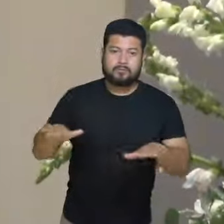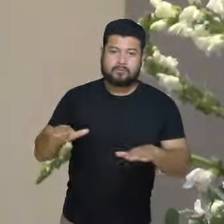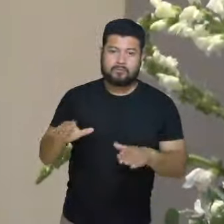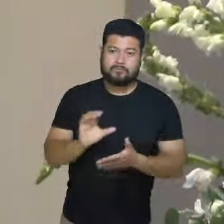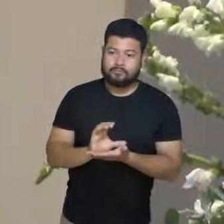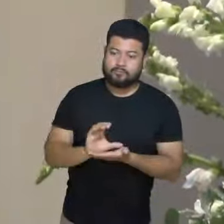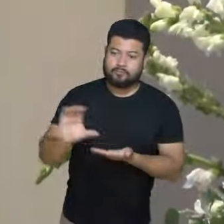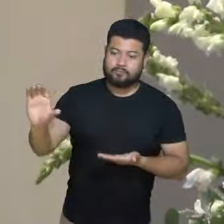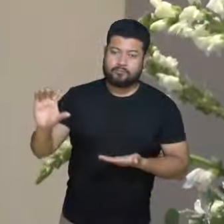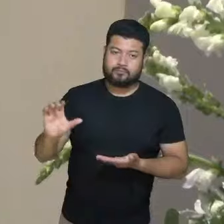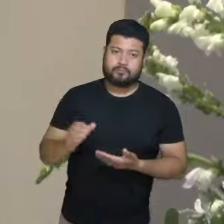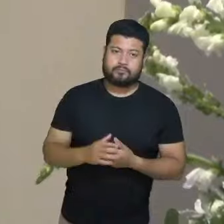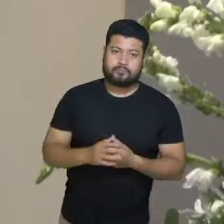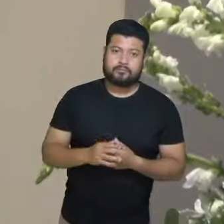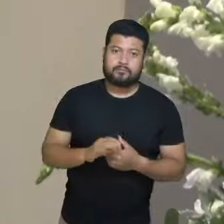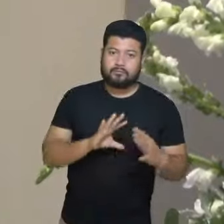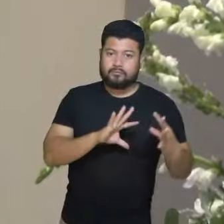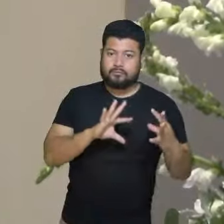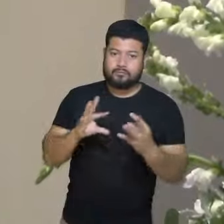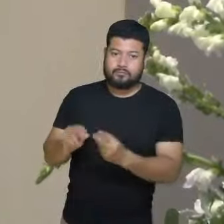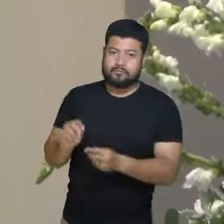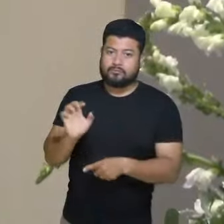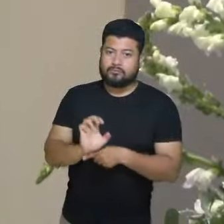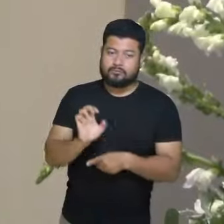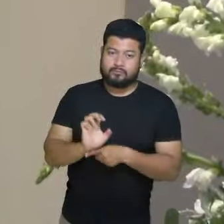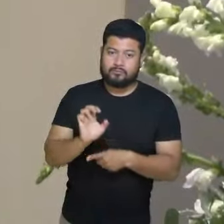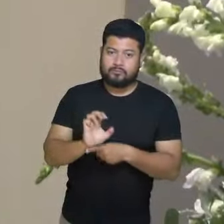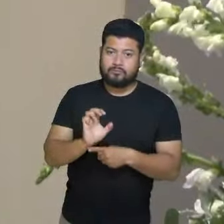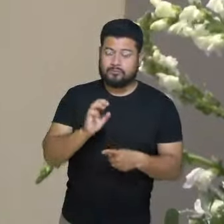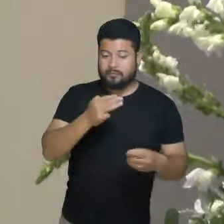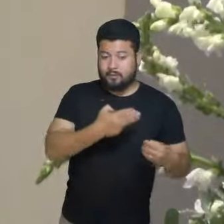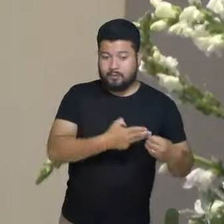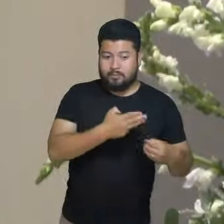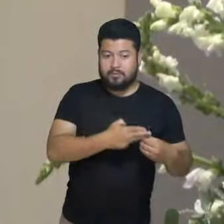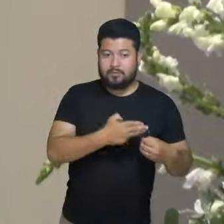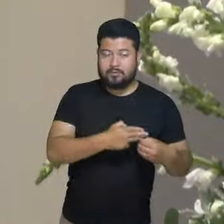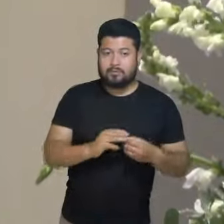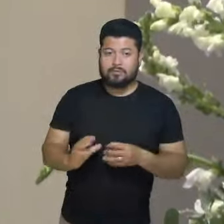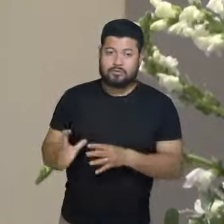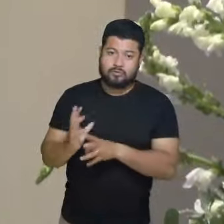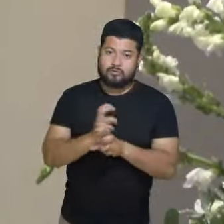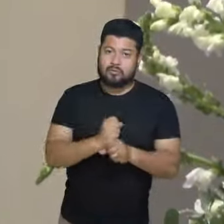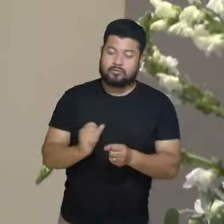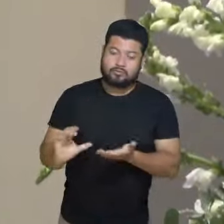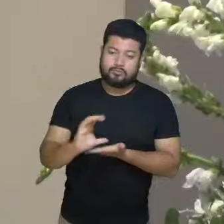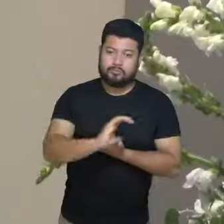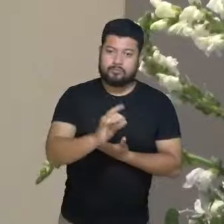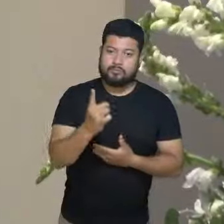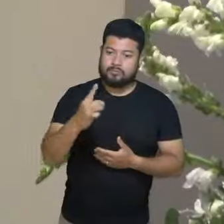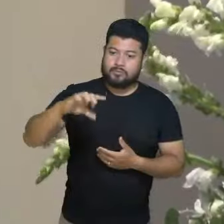transferências totais para estados e municípios no valor de 19